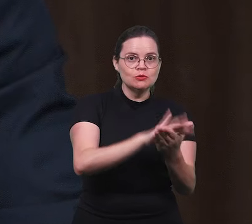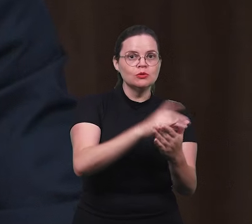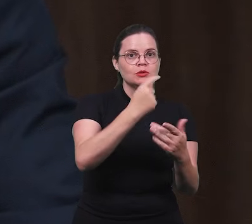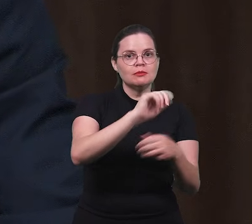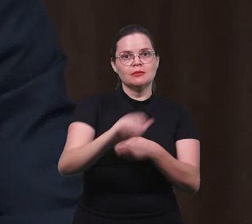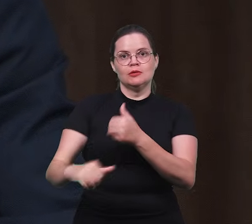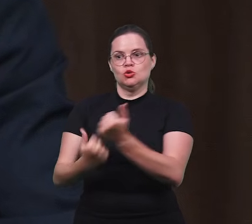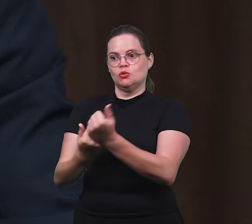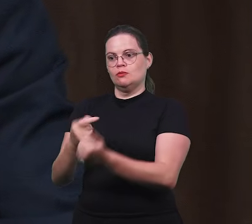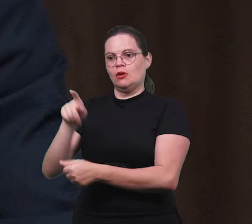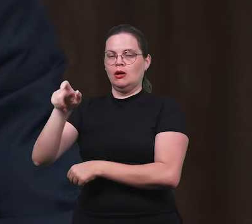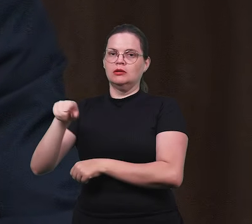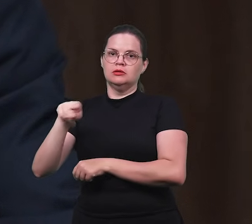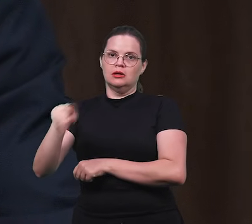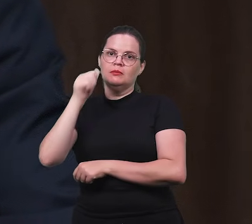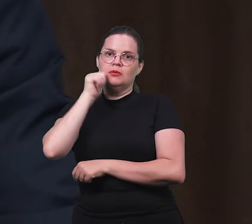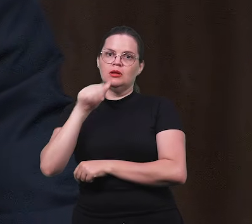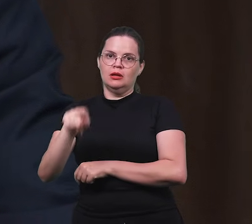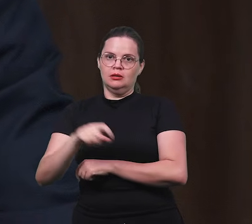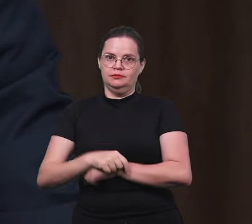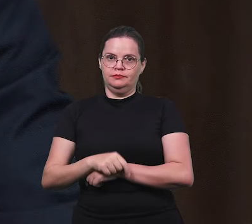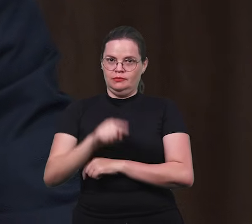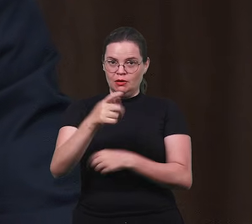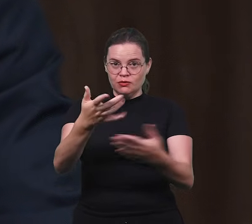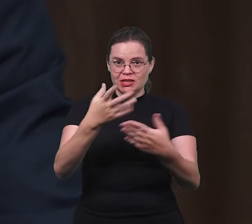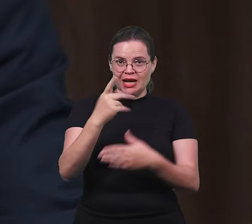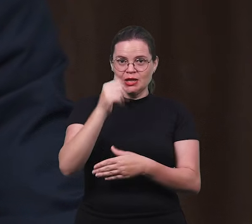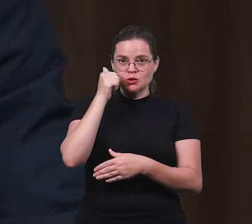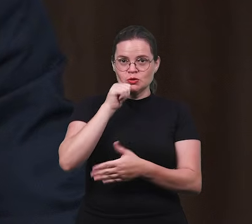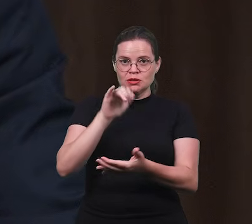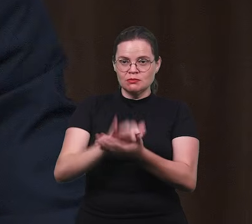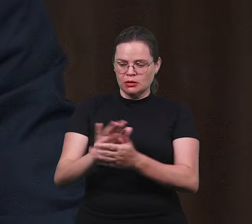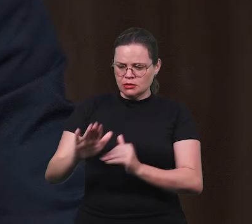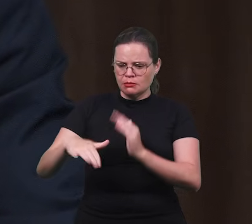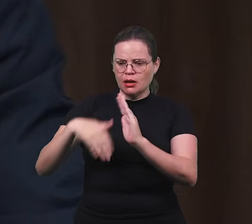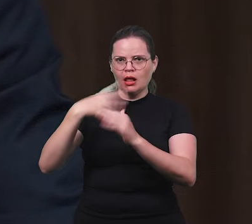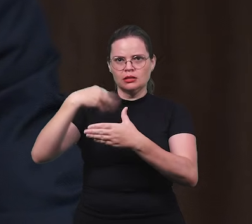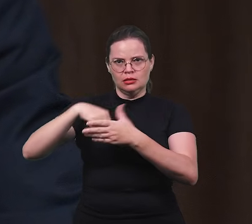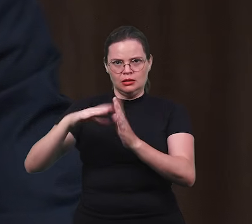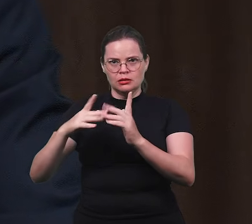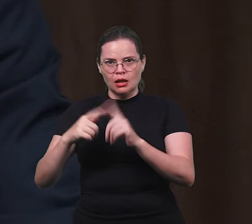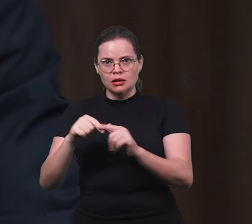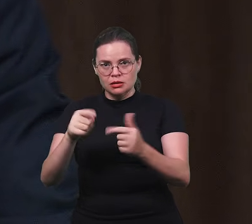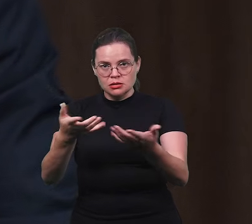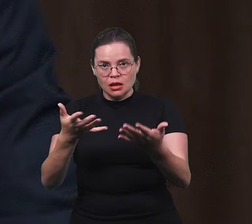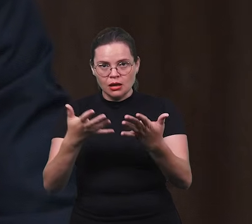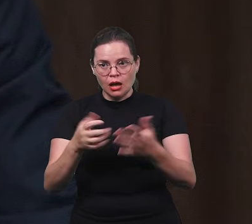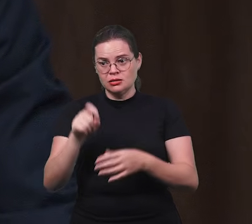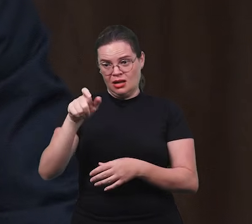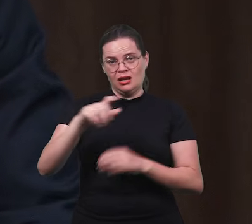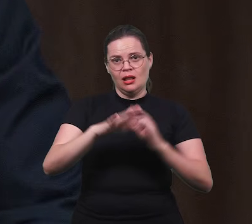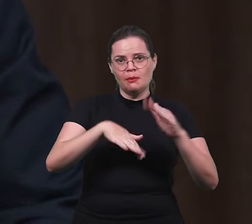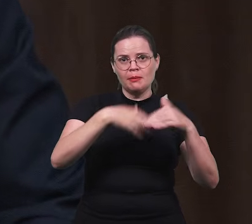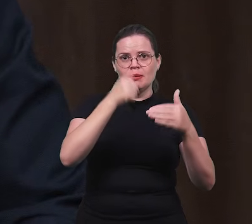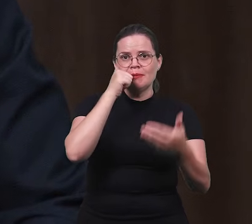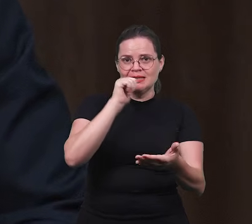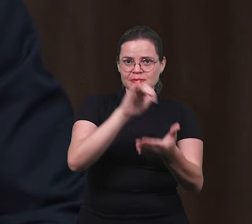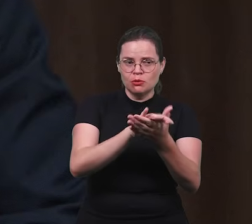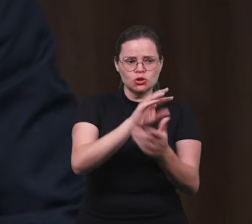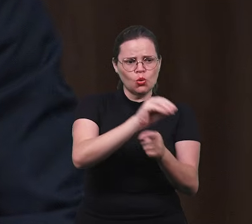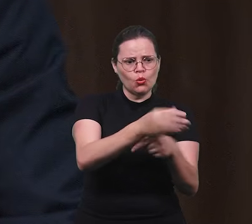ela. Você quer que ela seja frutífera na igreja? Você quer que ela seja frutífera como